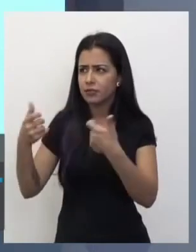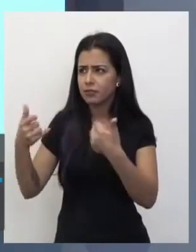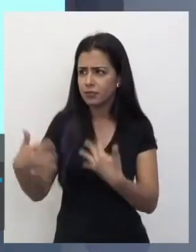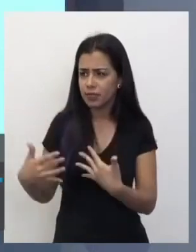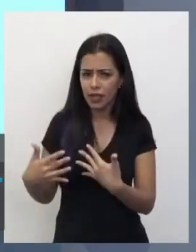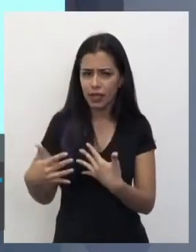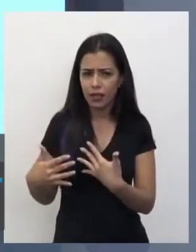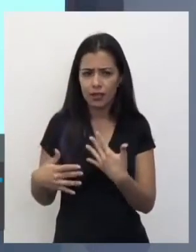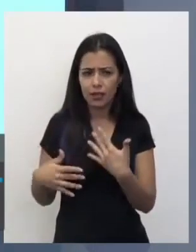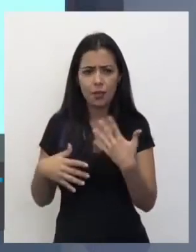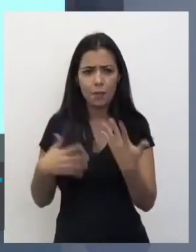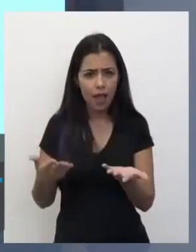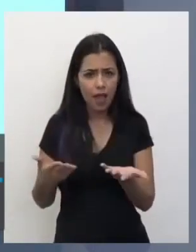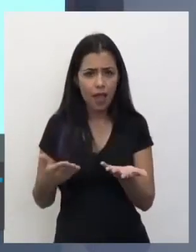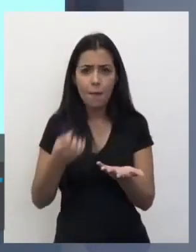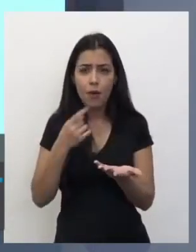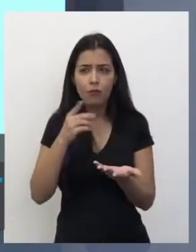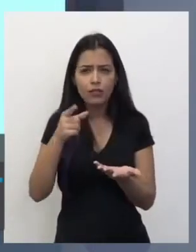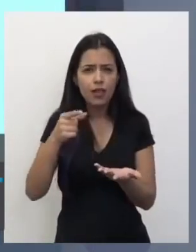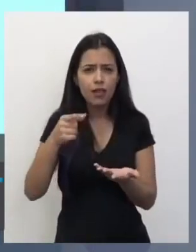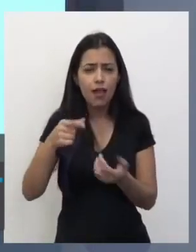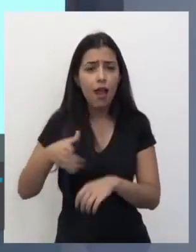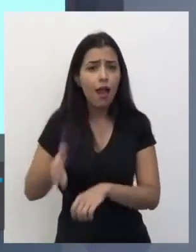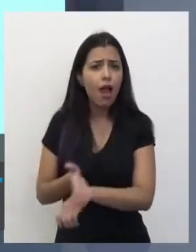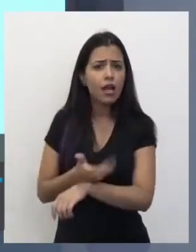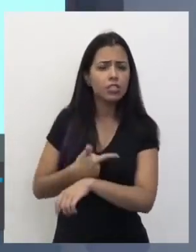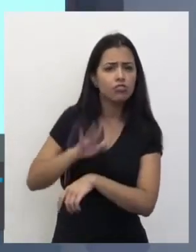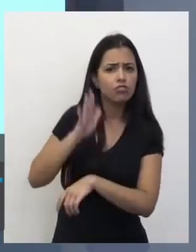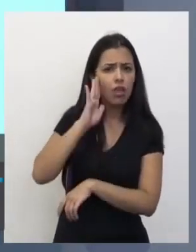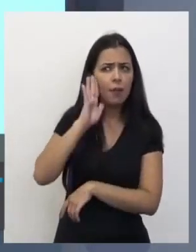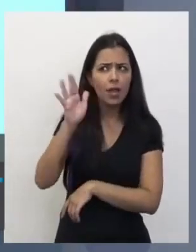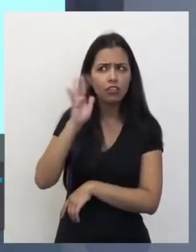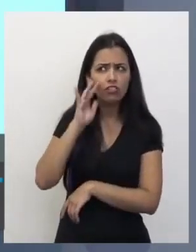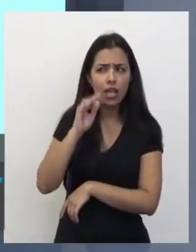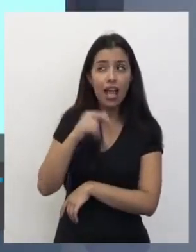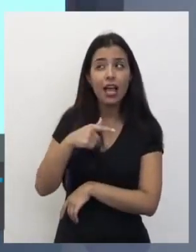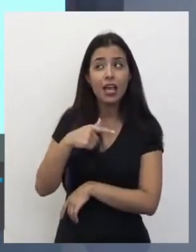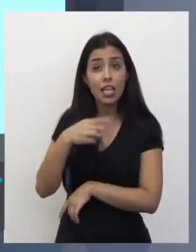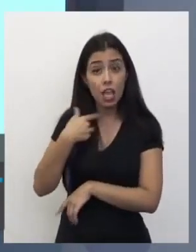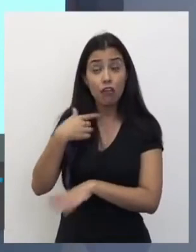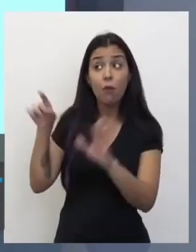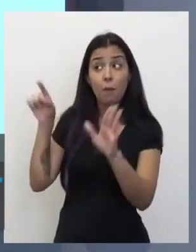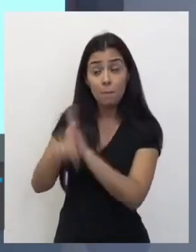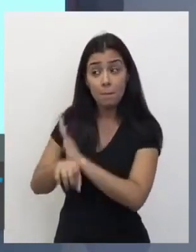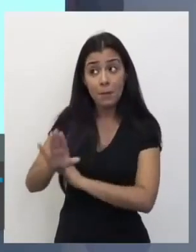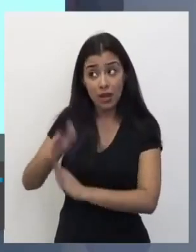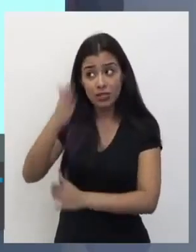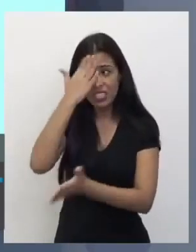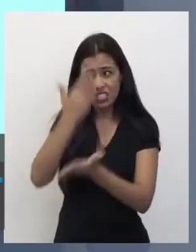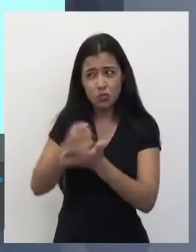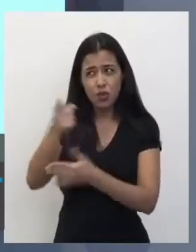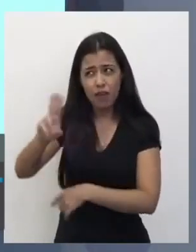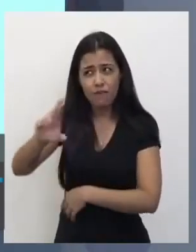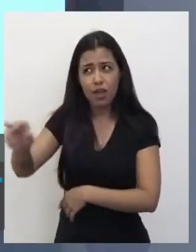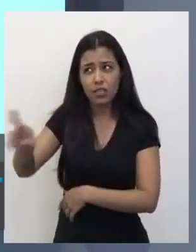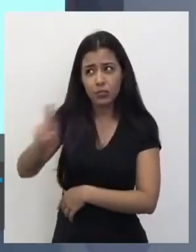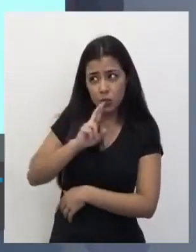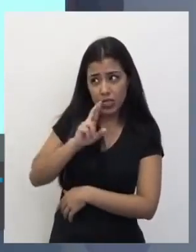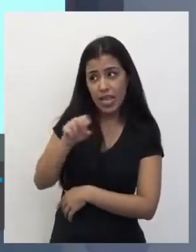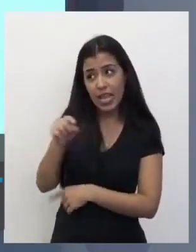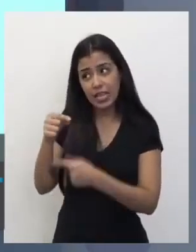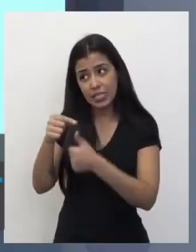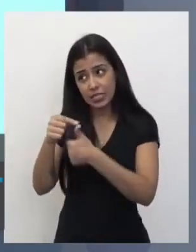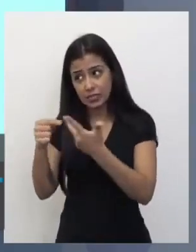um conhecimento prévio. Será que essa pessoa, já que você convive, ela vai achar que os comportamentos dos jovens é bom, é ruim,